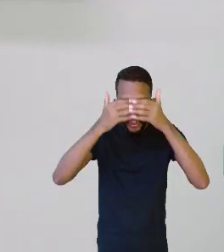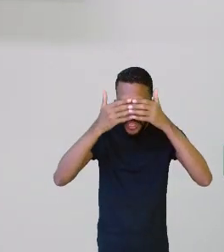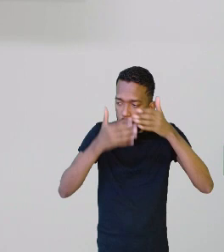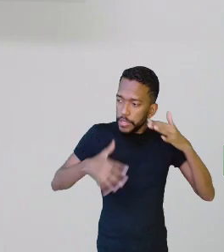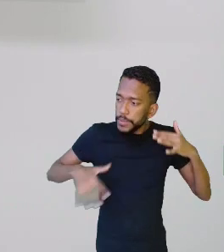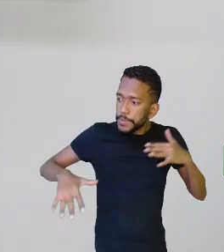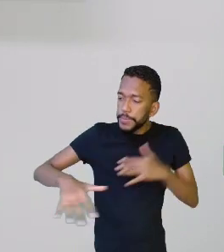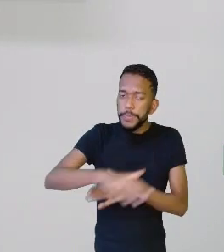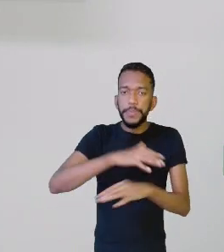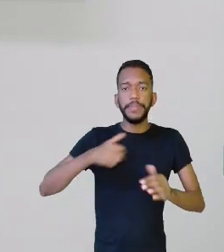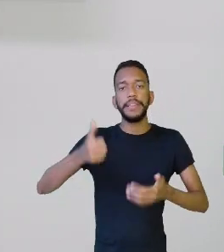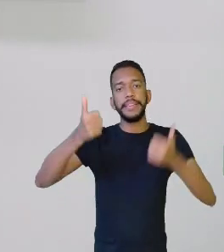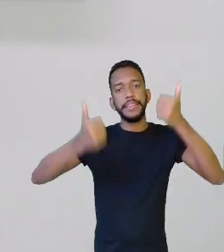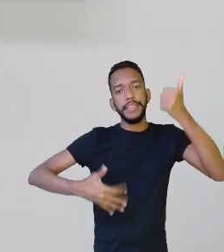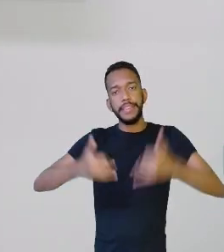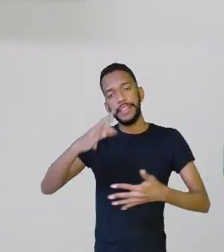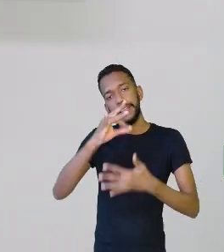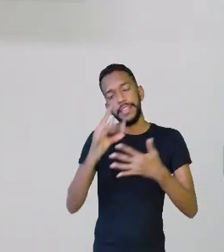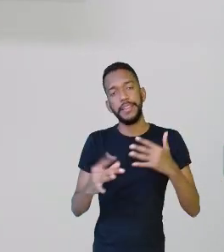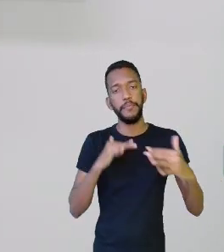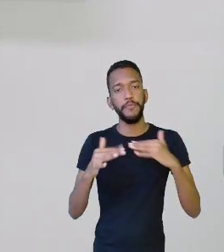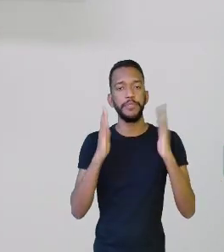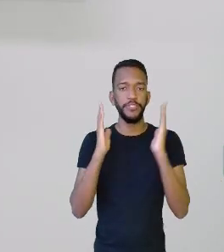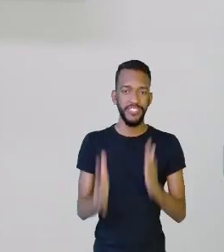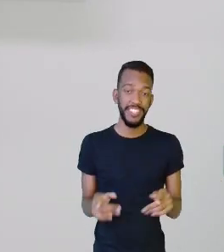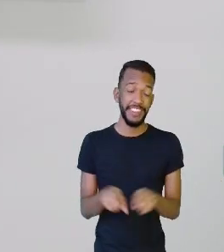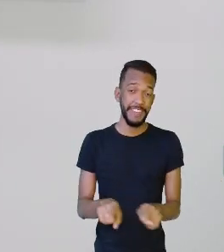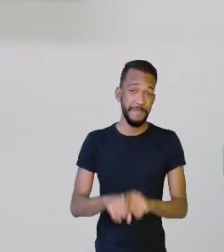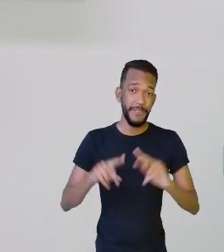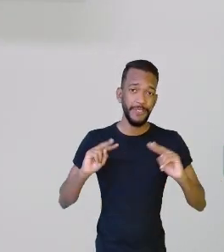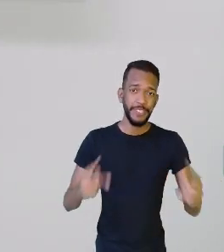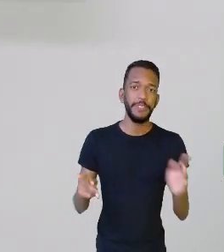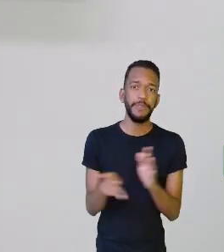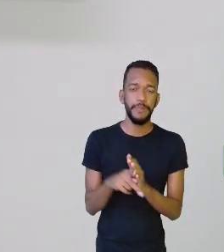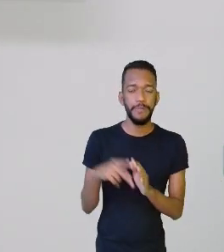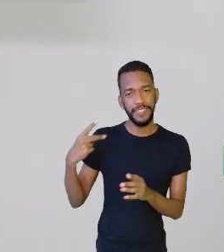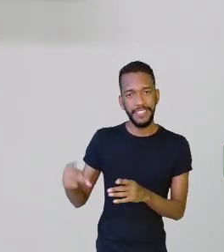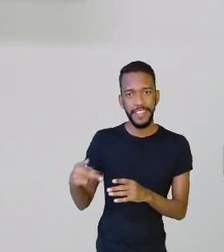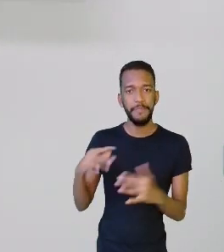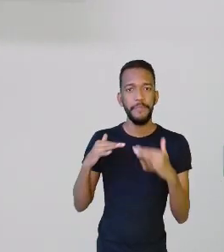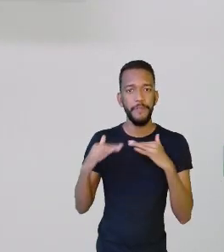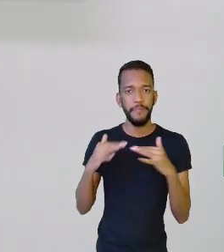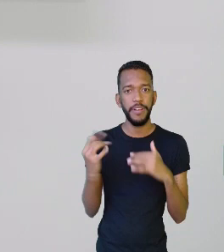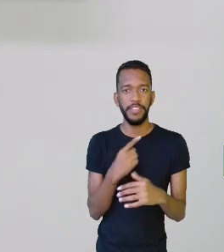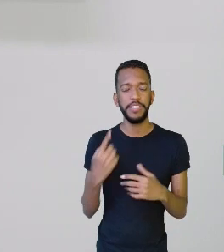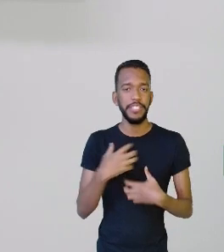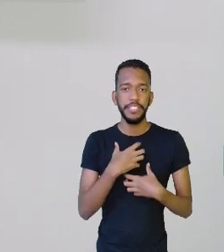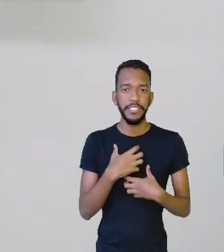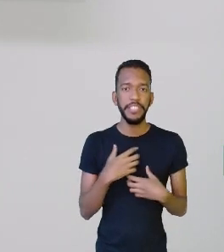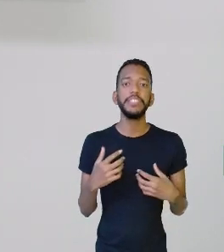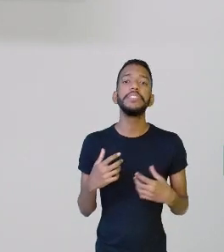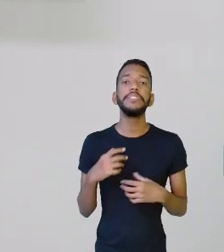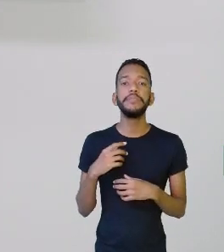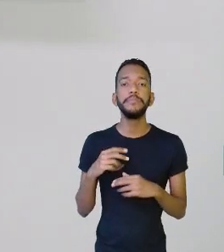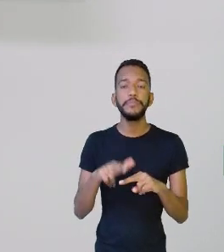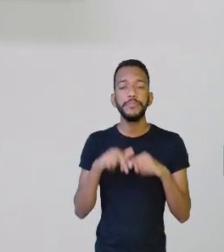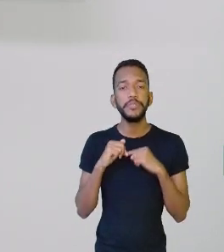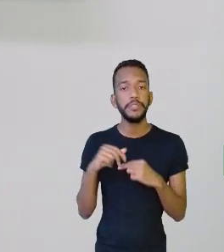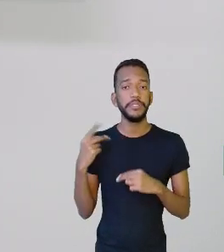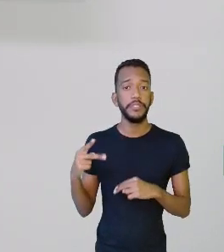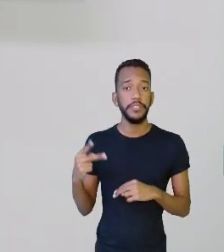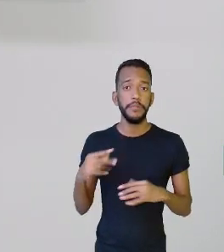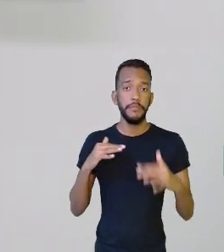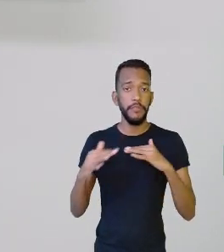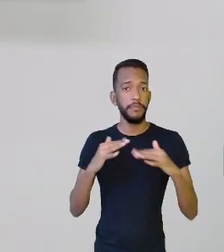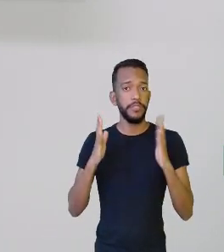bem direitinho quais eram esses movimentos e quais eram as consequências que nós sentíamos através dos movimentos que a